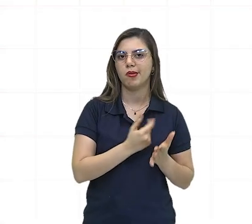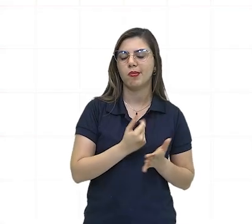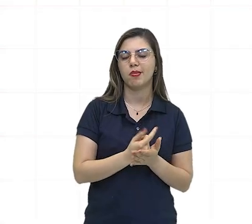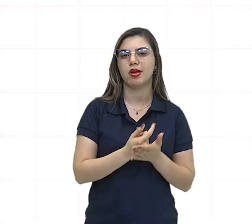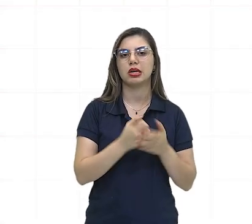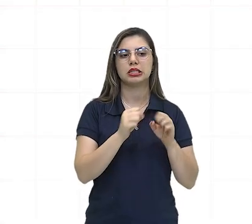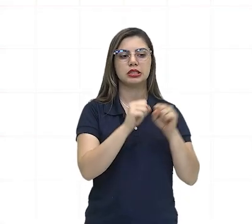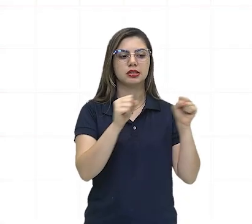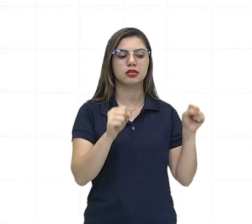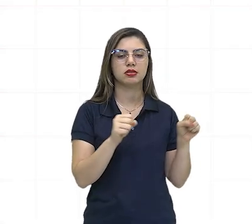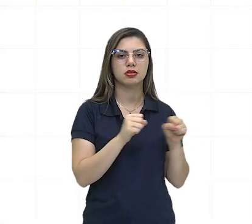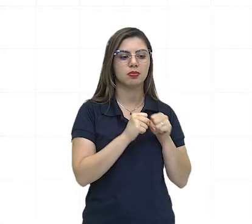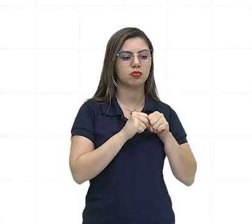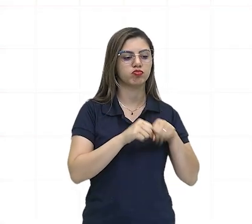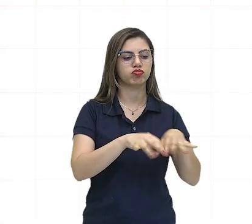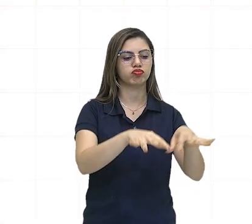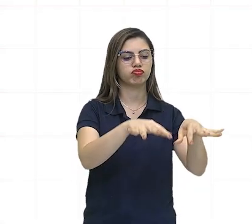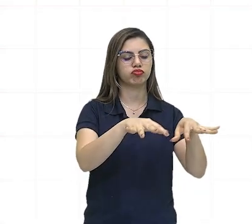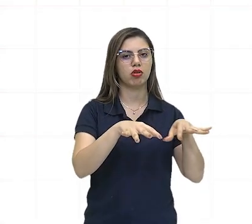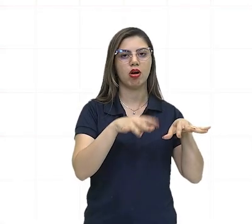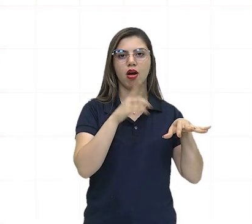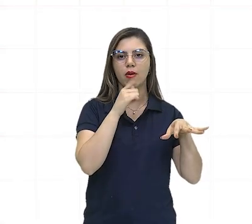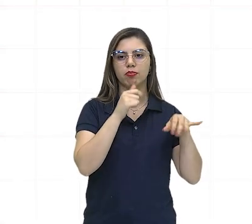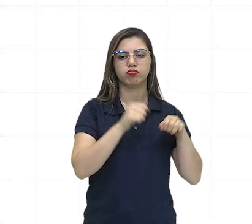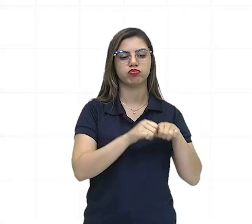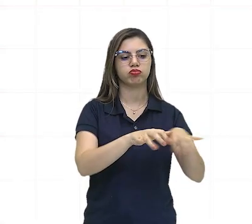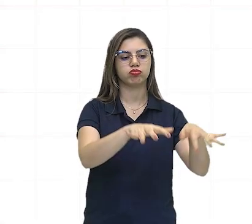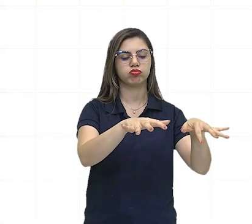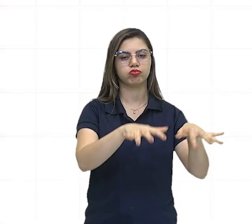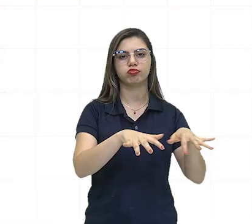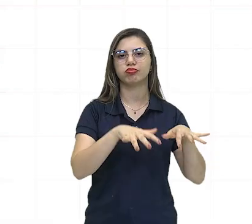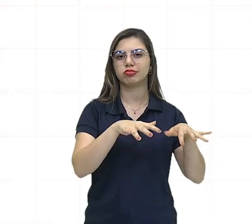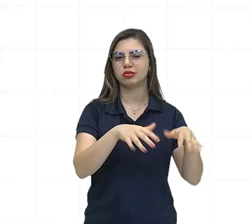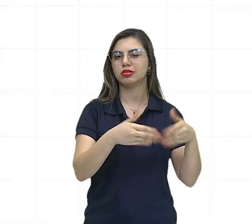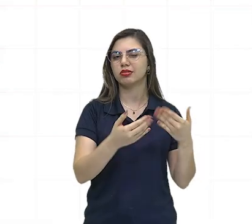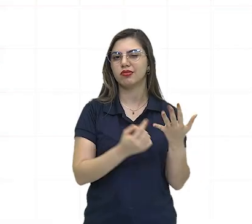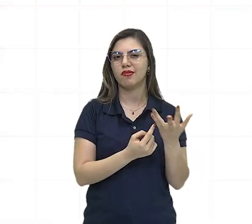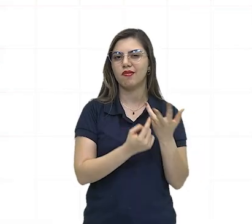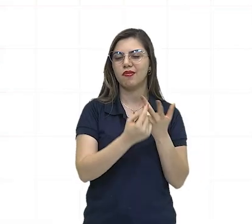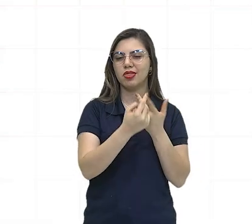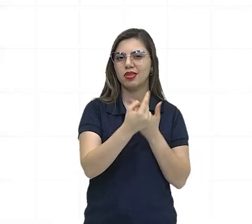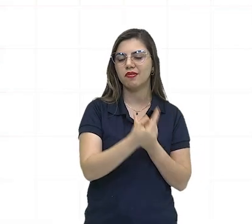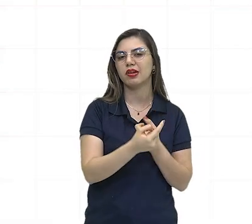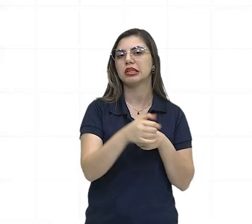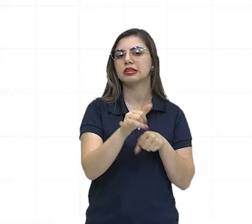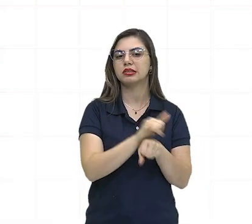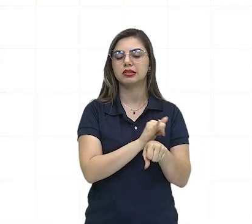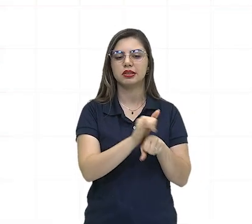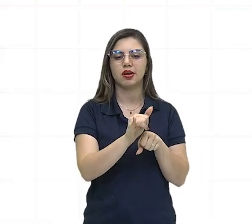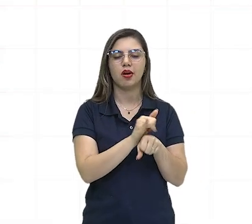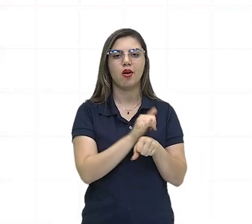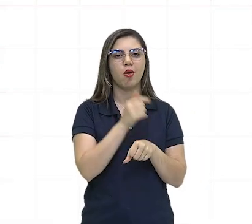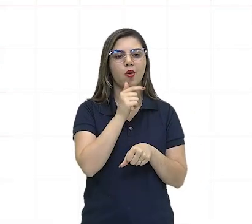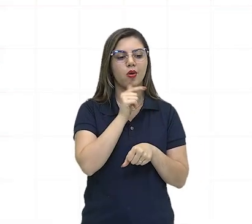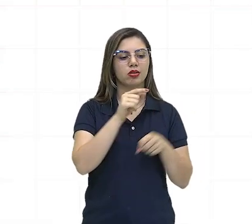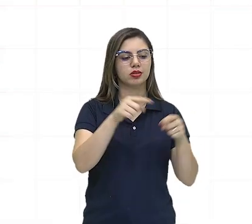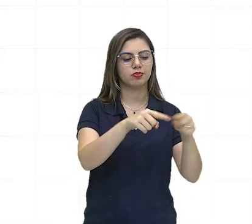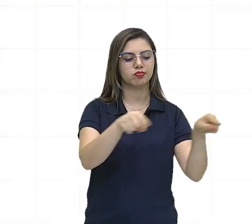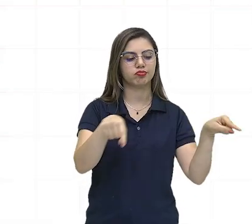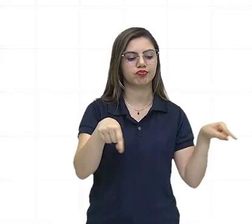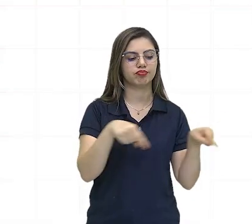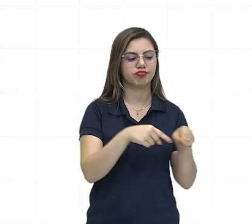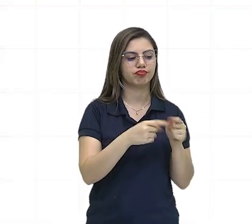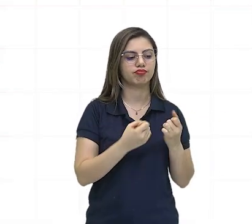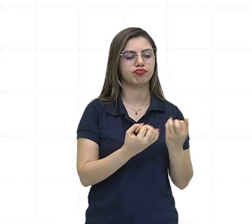em sistemas de irrigação, né, em vários outros aspectos ali para ter